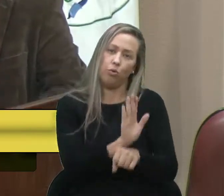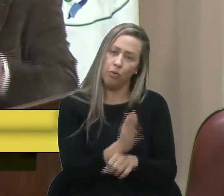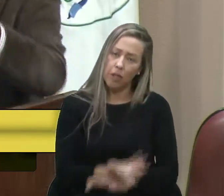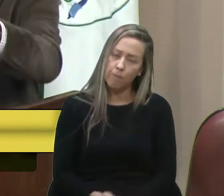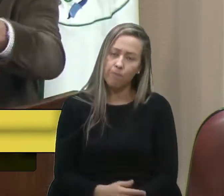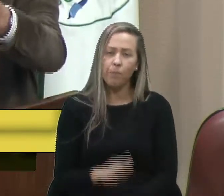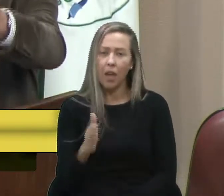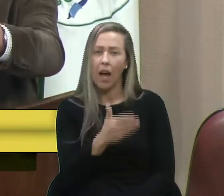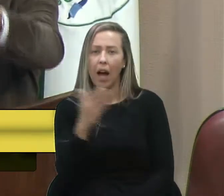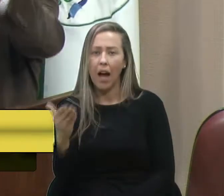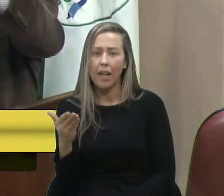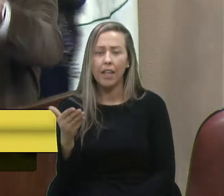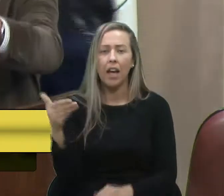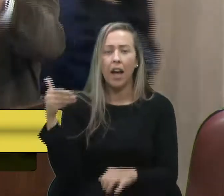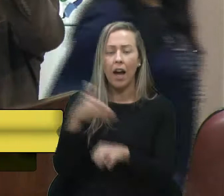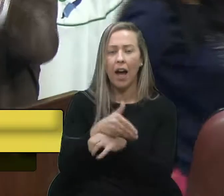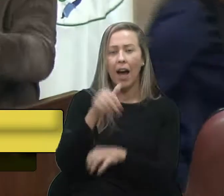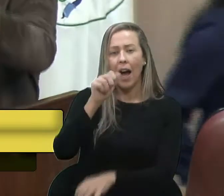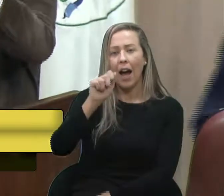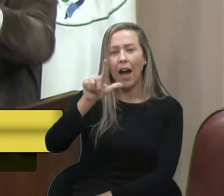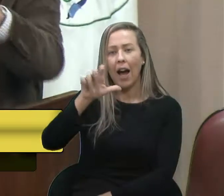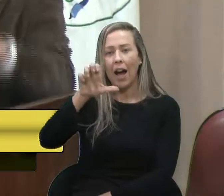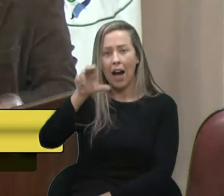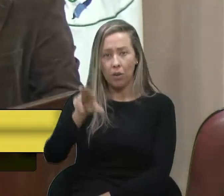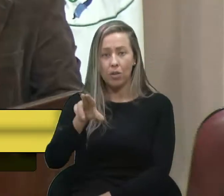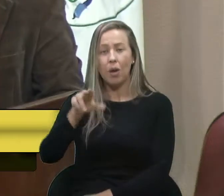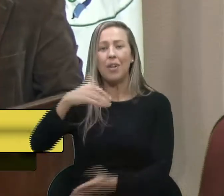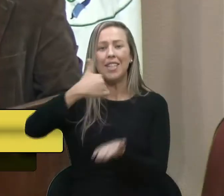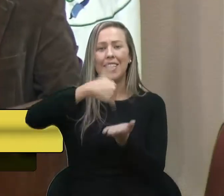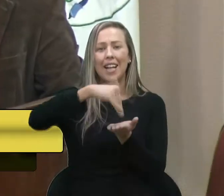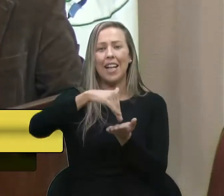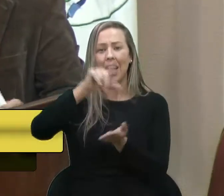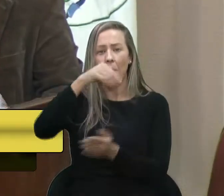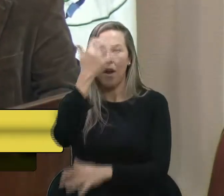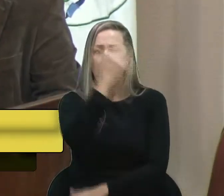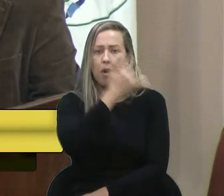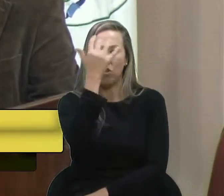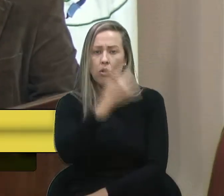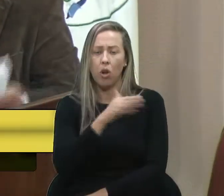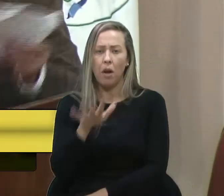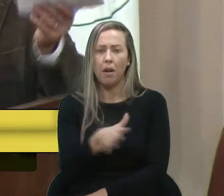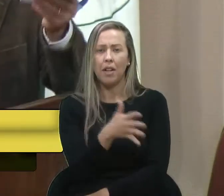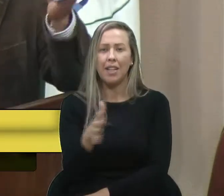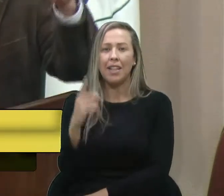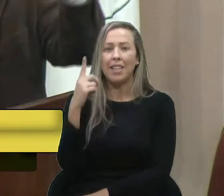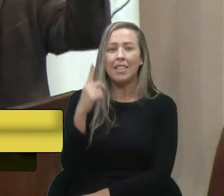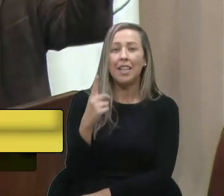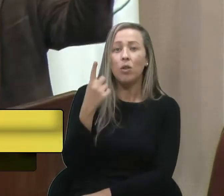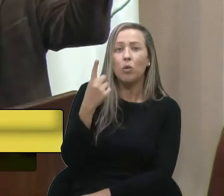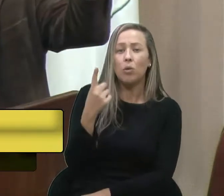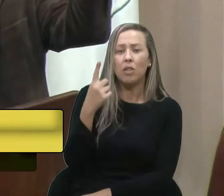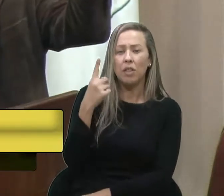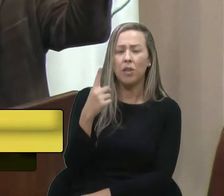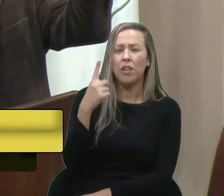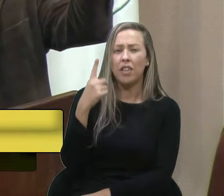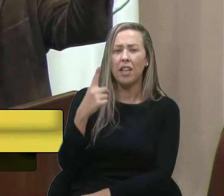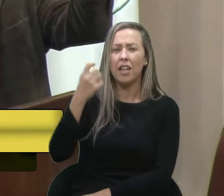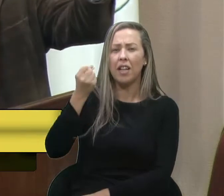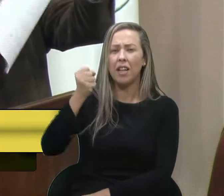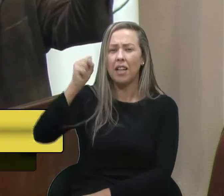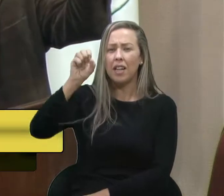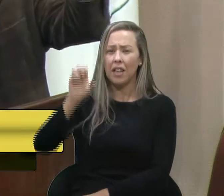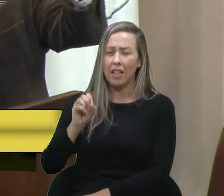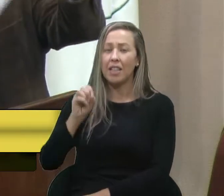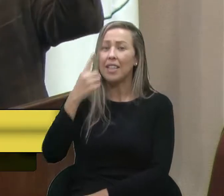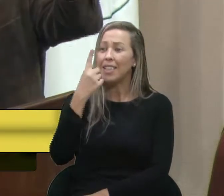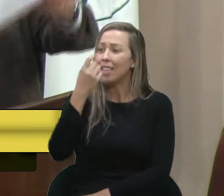Aí vem o governo Alceu, secretário Adiló de Domênico, em torno de 180 itens, para